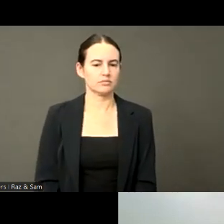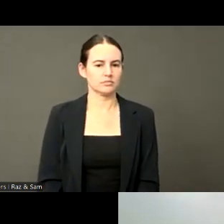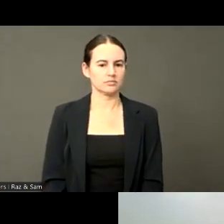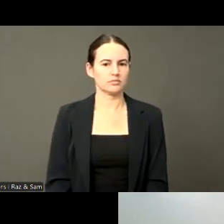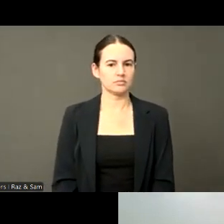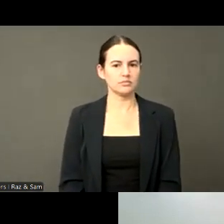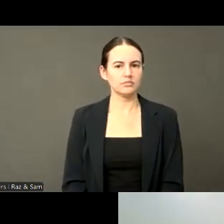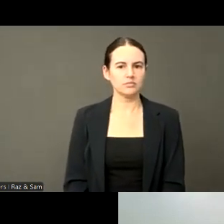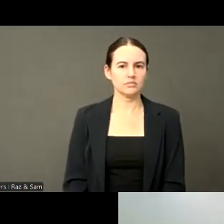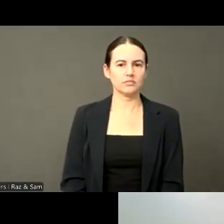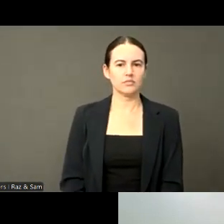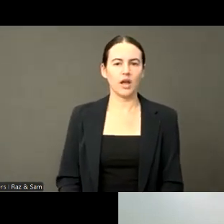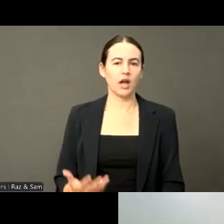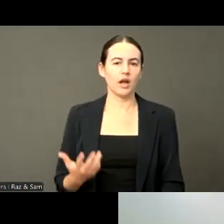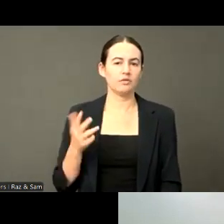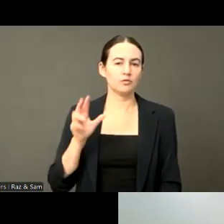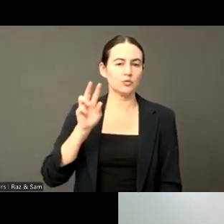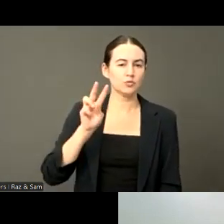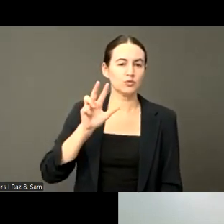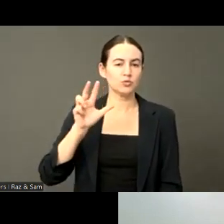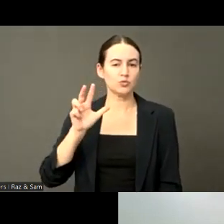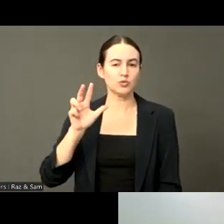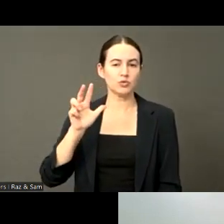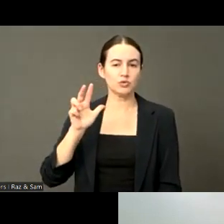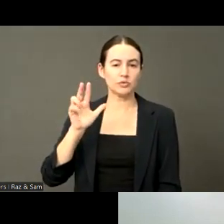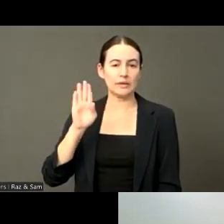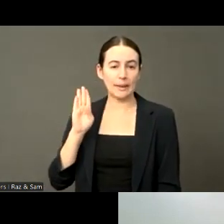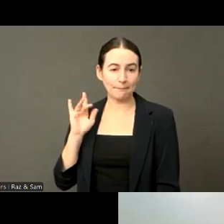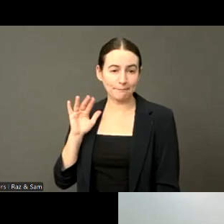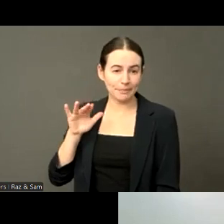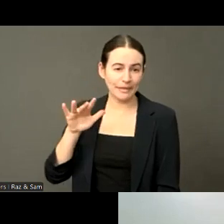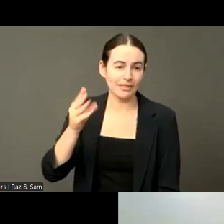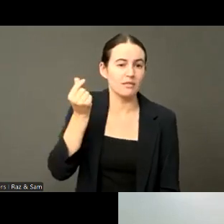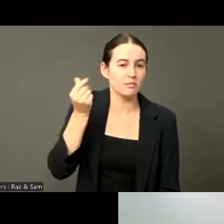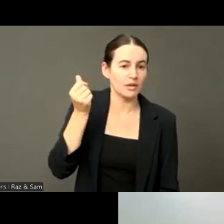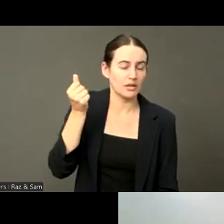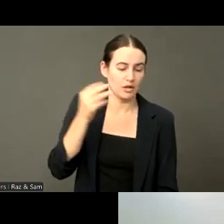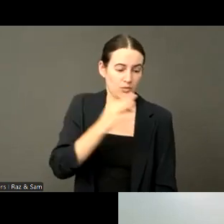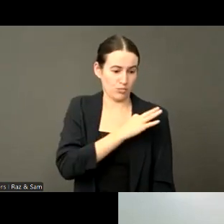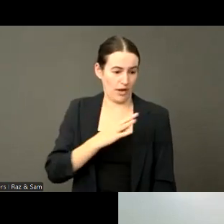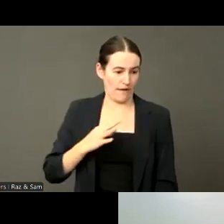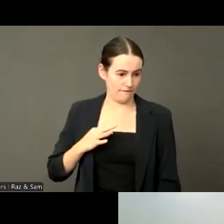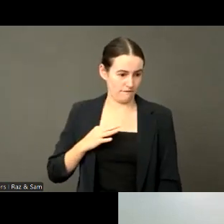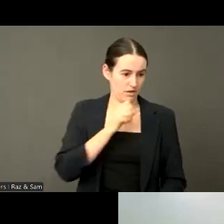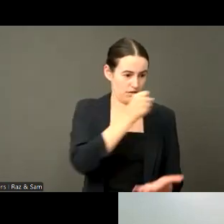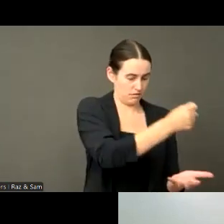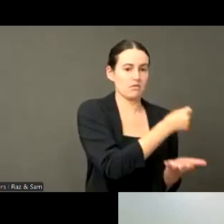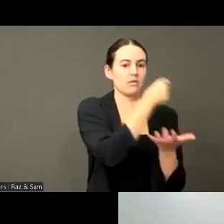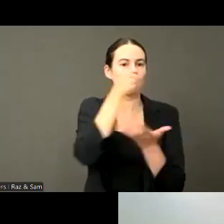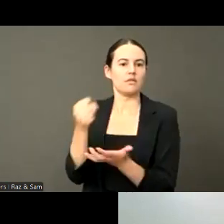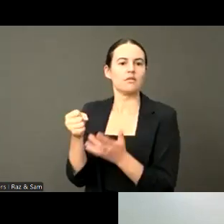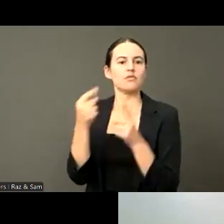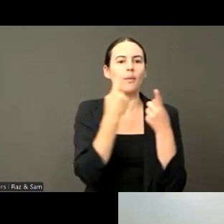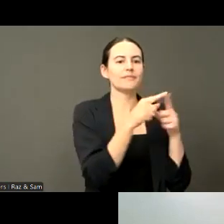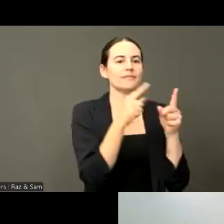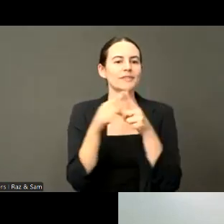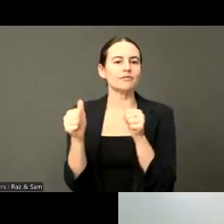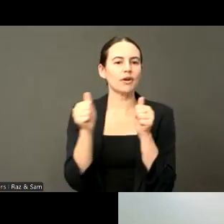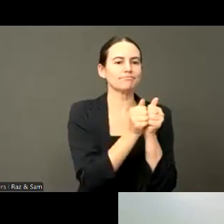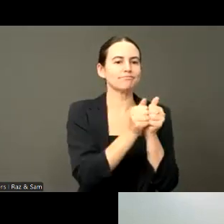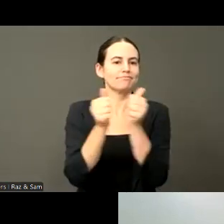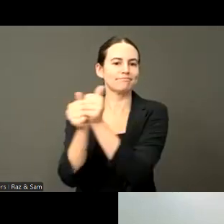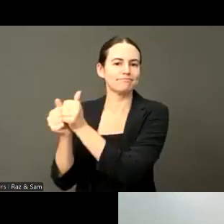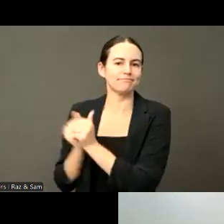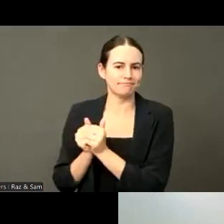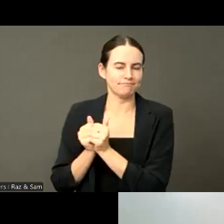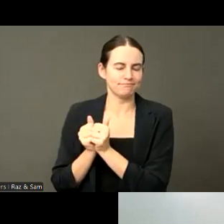reais da iniciativa privada para essas parcerias para o desenvolvimento produtivo, né? Assim a gente poder